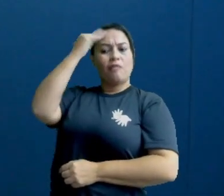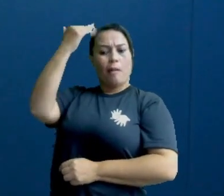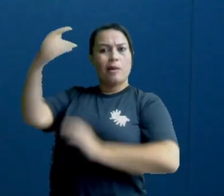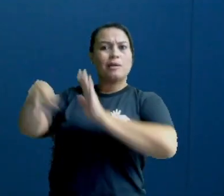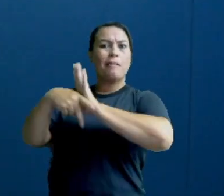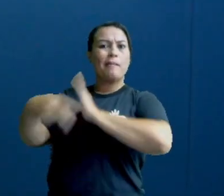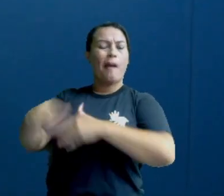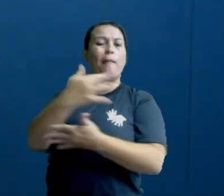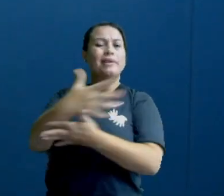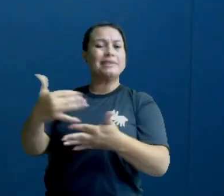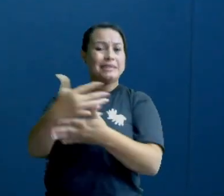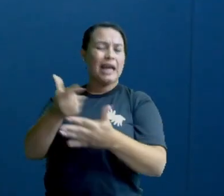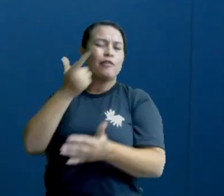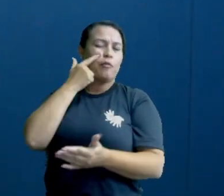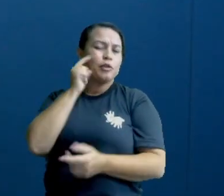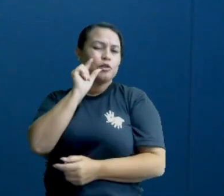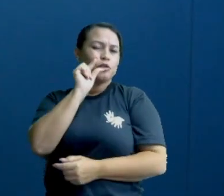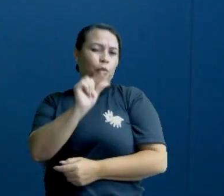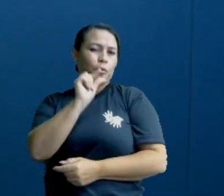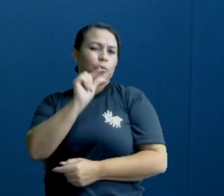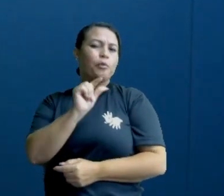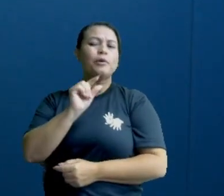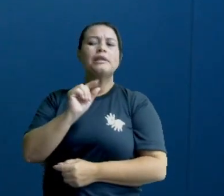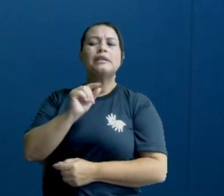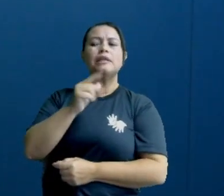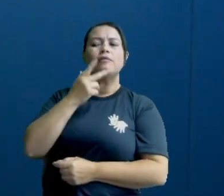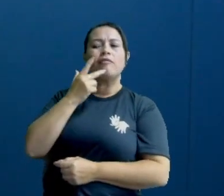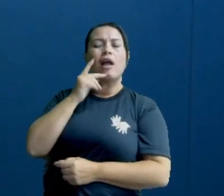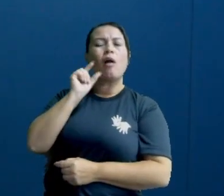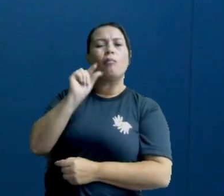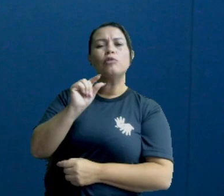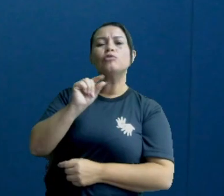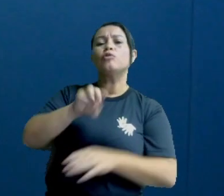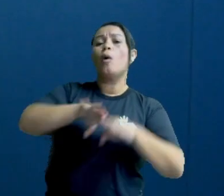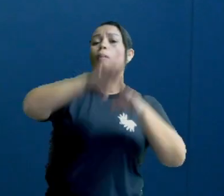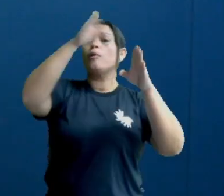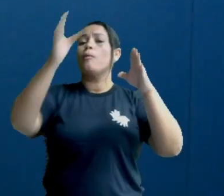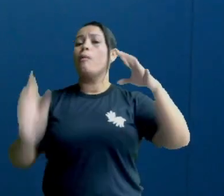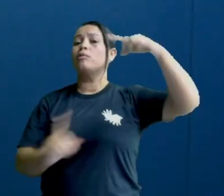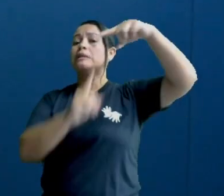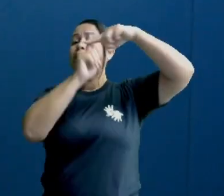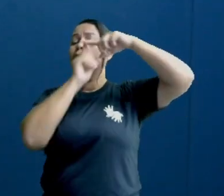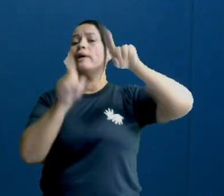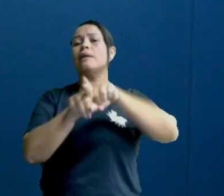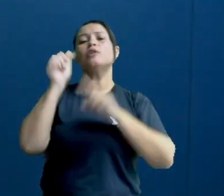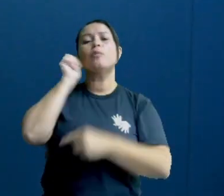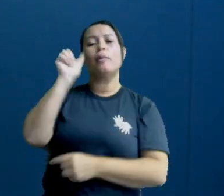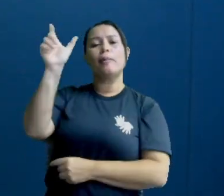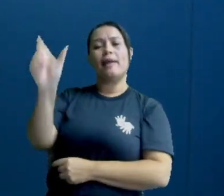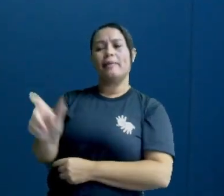só um pouquinho sobre esse ponto do Monte das Tabocas e sobre a Mariana.